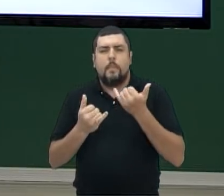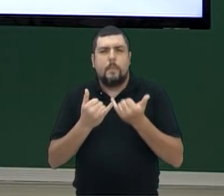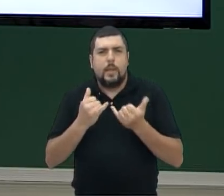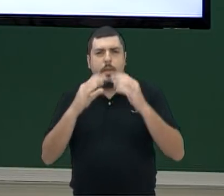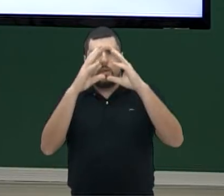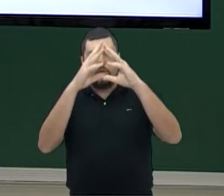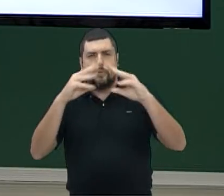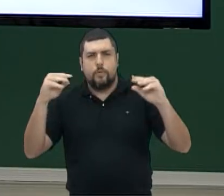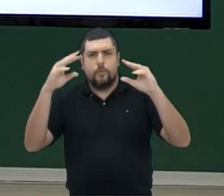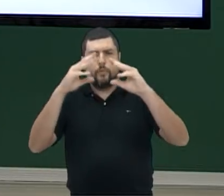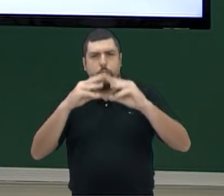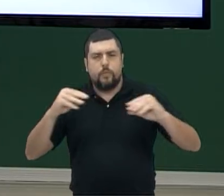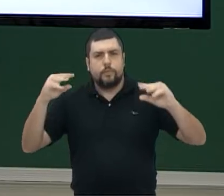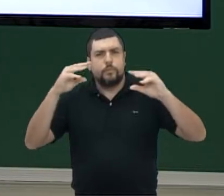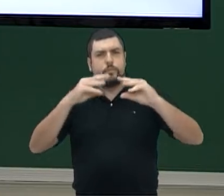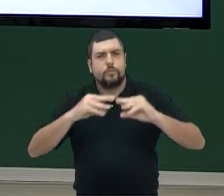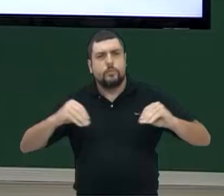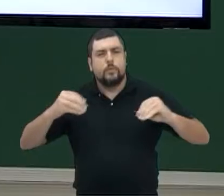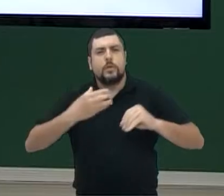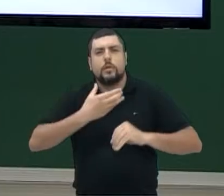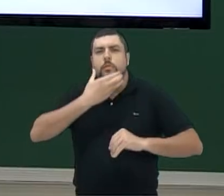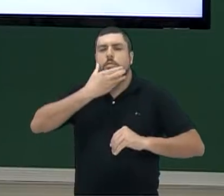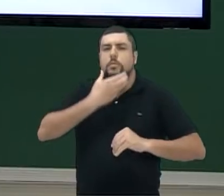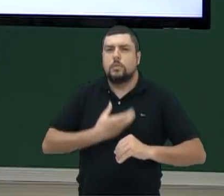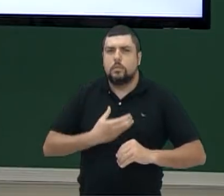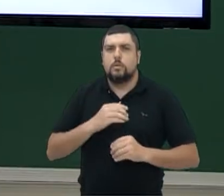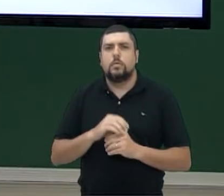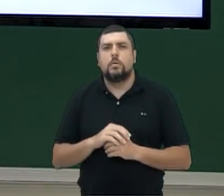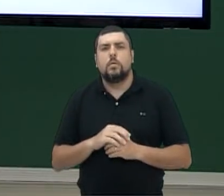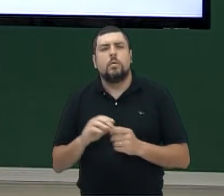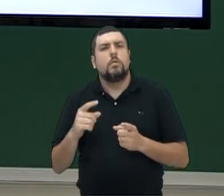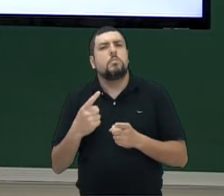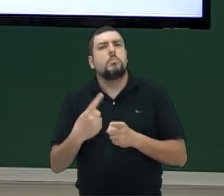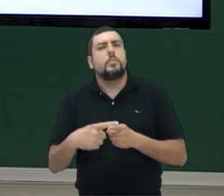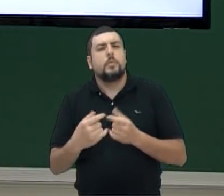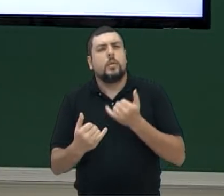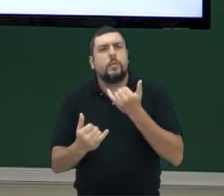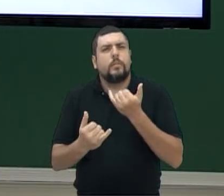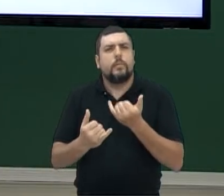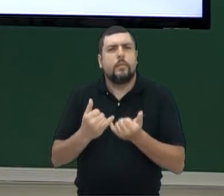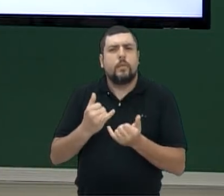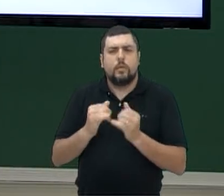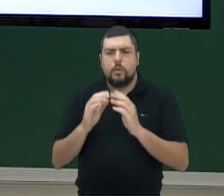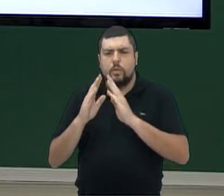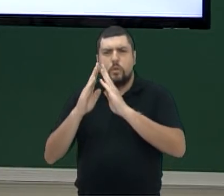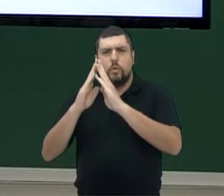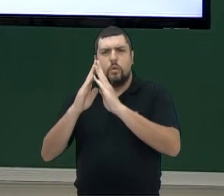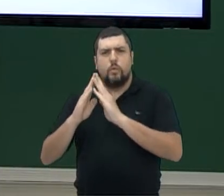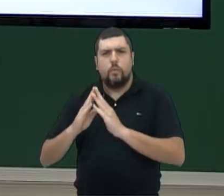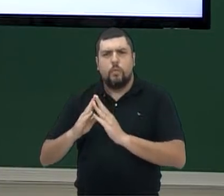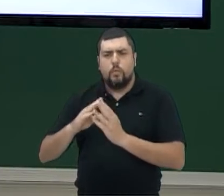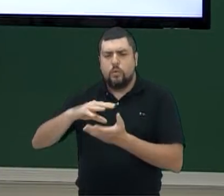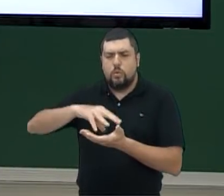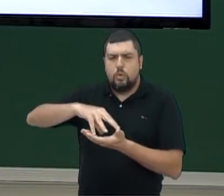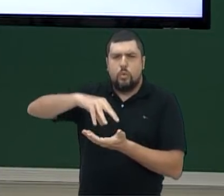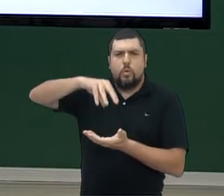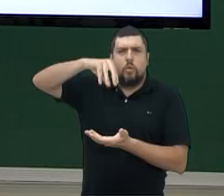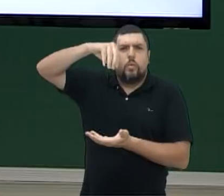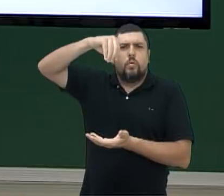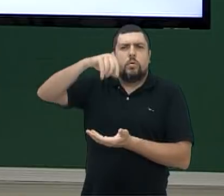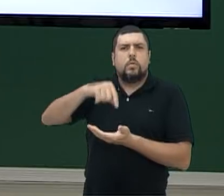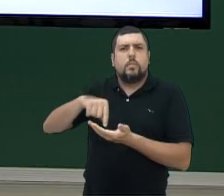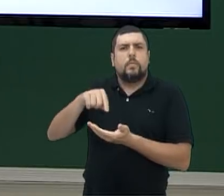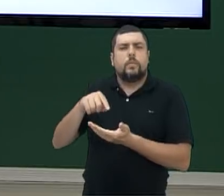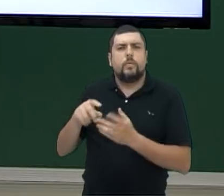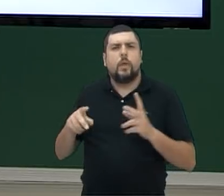Natal, nós estamos falando de uma conífera, porque ela dispõe de um formato de cone. E esse tipo de vegetação, ela é uma